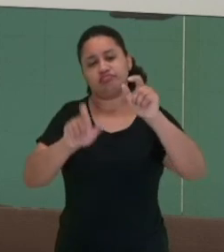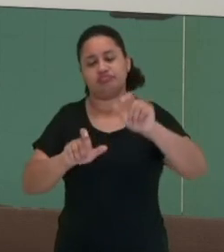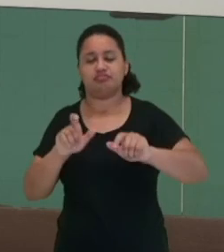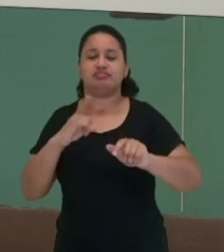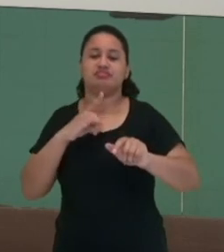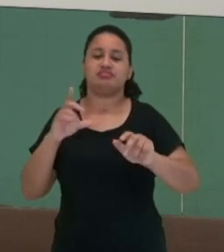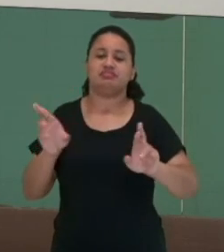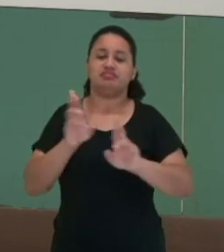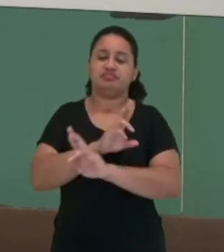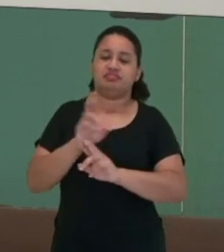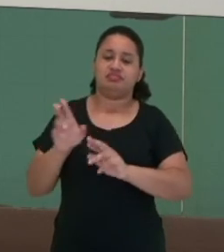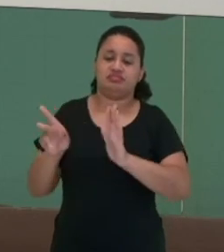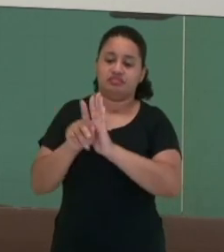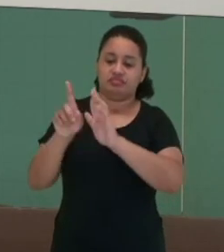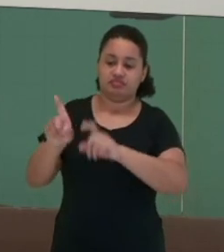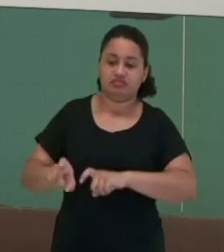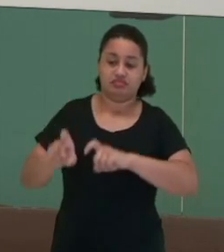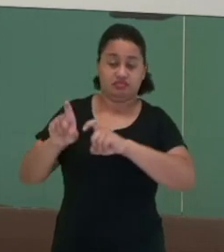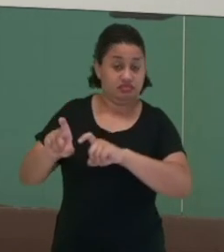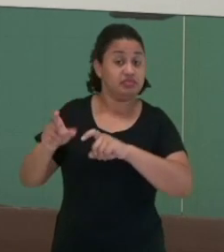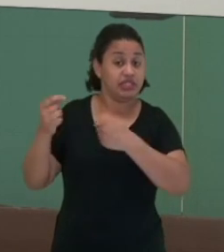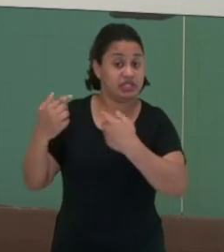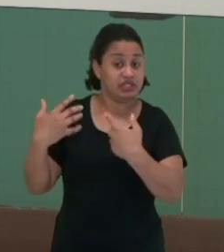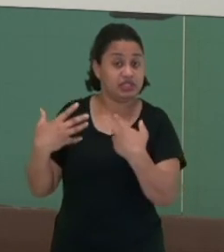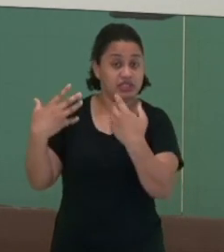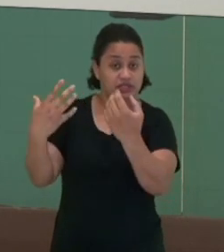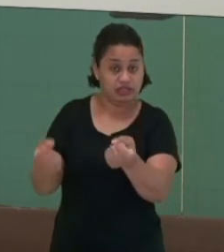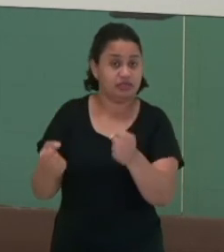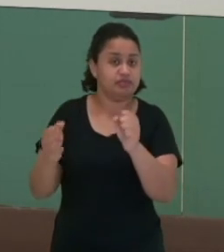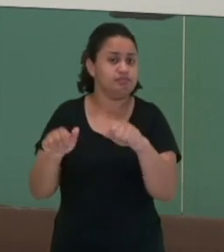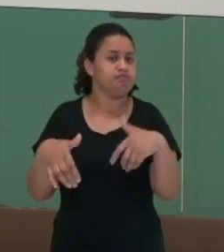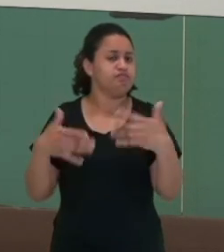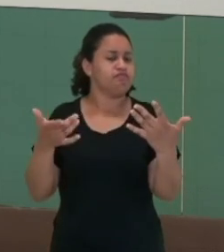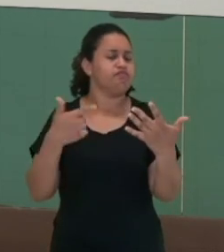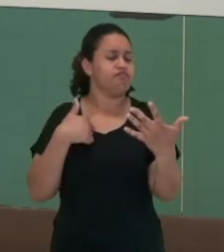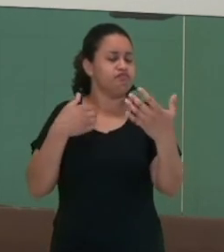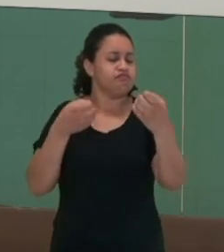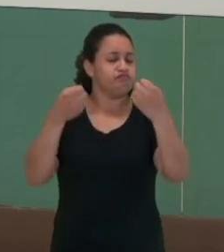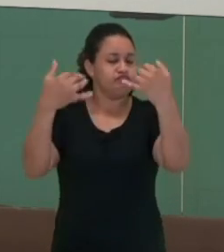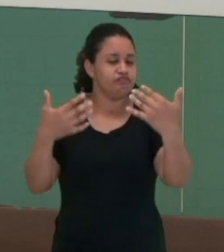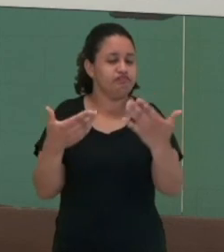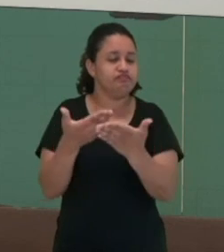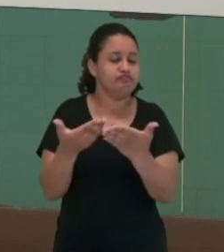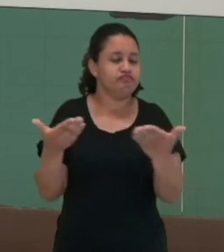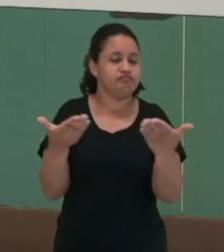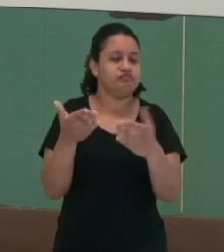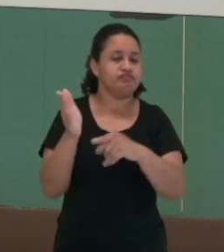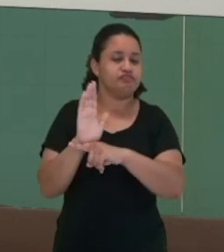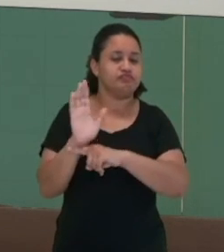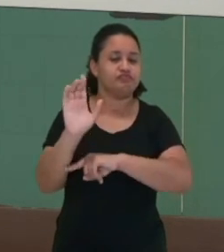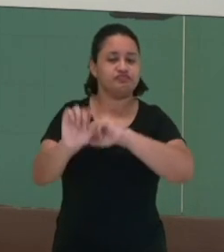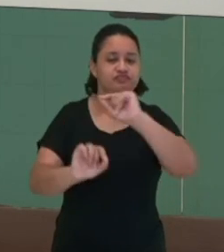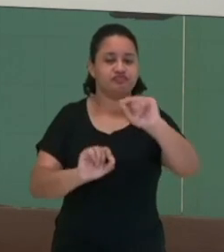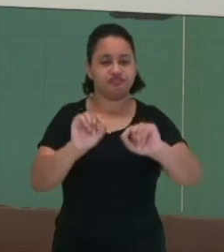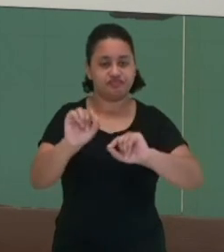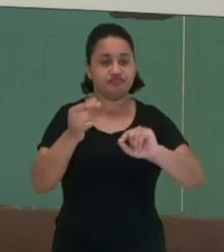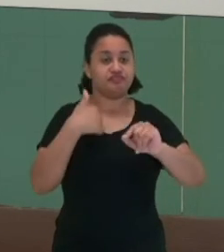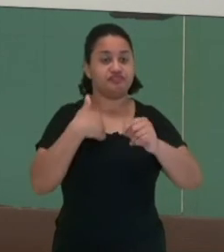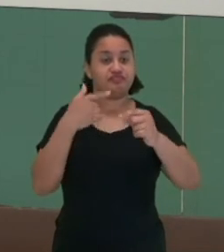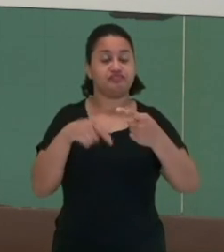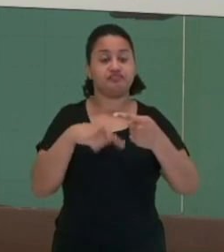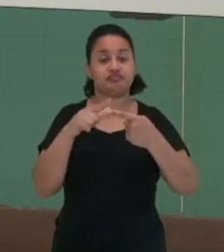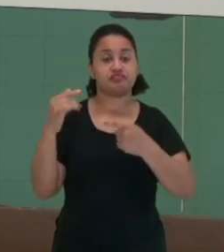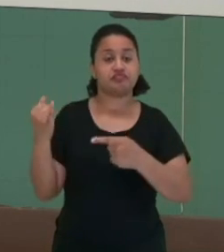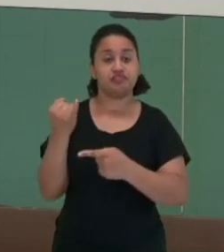relação com a agricultura não poderia ser recusado. Então, o que a gente conversou no vídeo de hoje? A gente conversou da importância